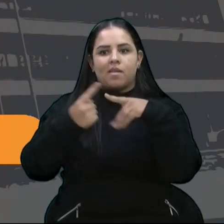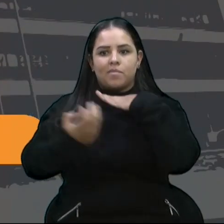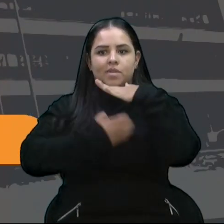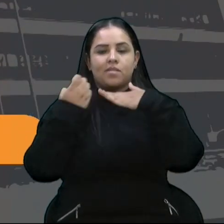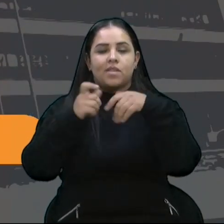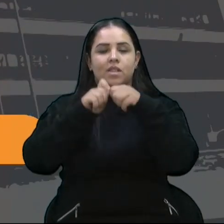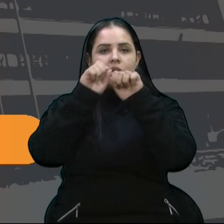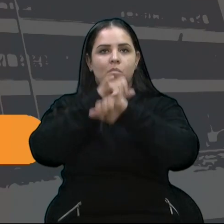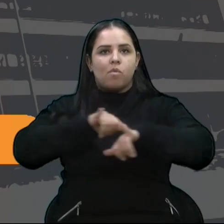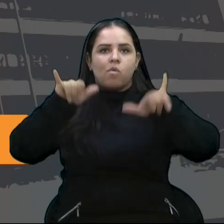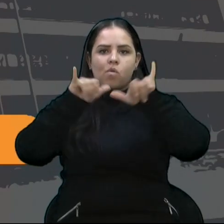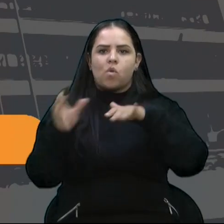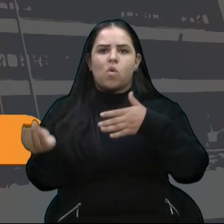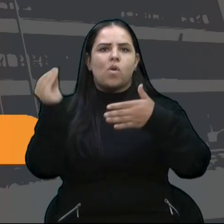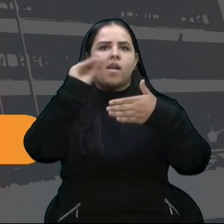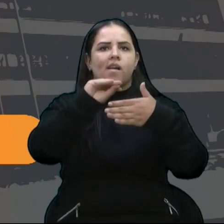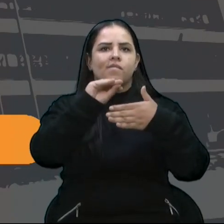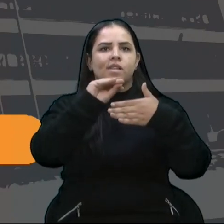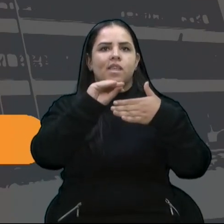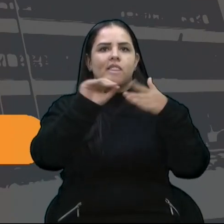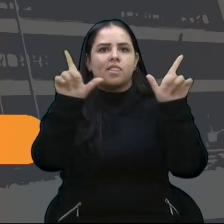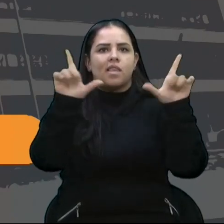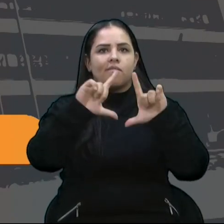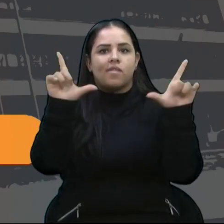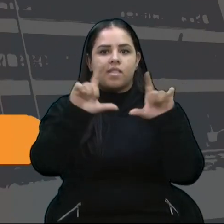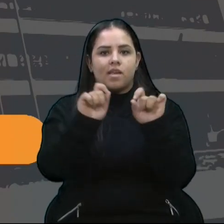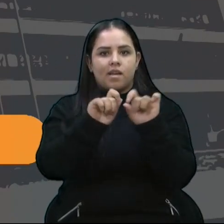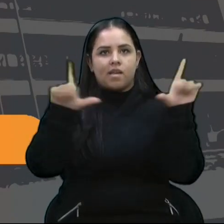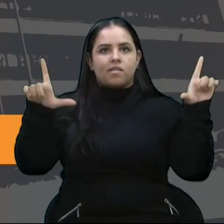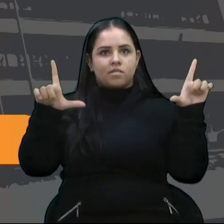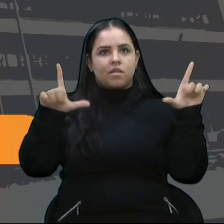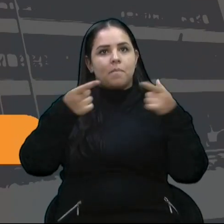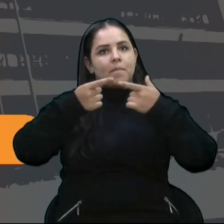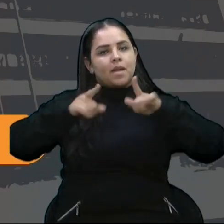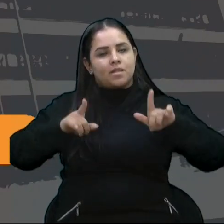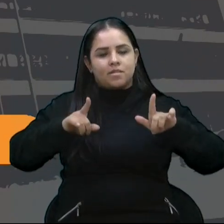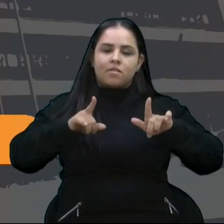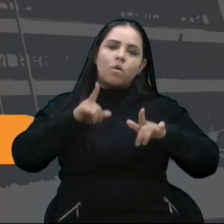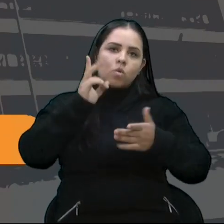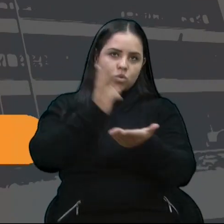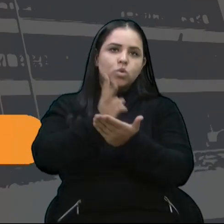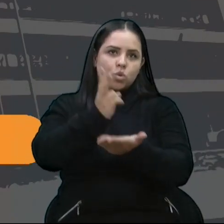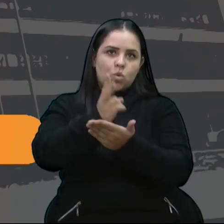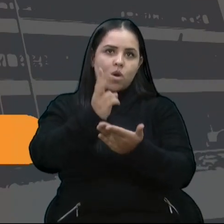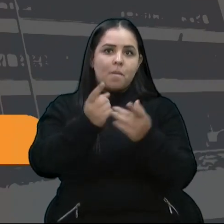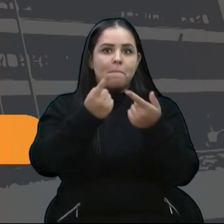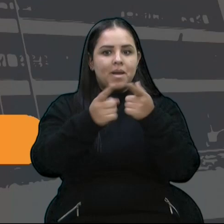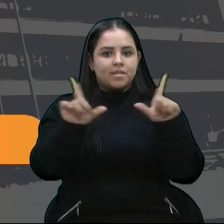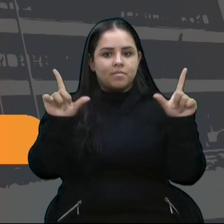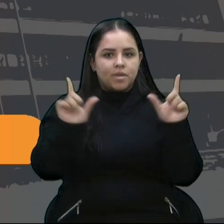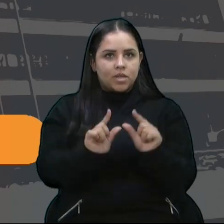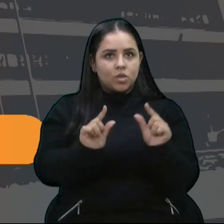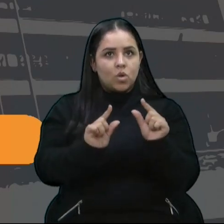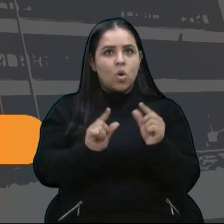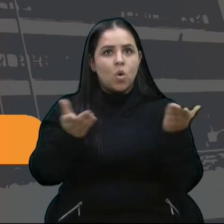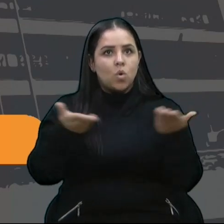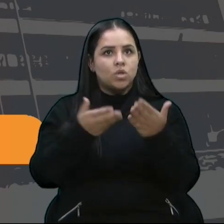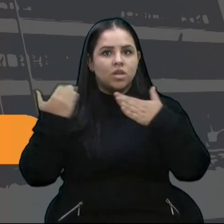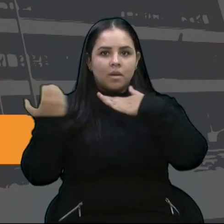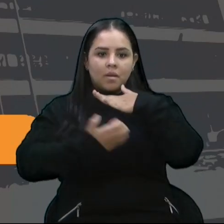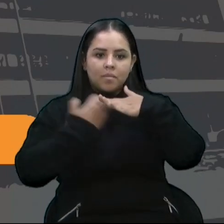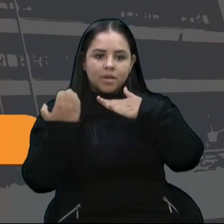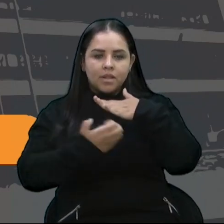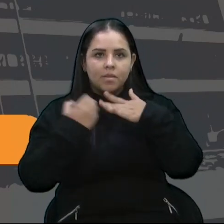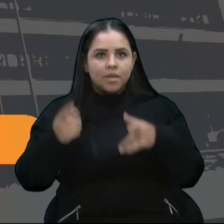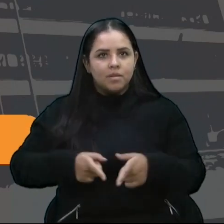colocavam seus comerciais na TV, na grande mídia. Isso ainda se faz, mas muito menos. Hoje as empresas se deram conta